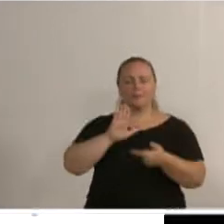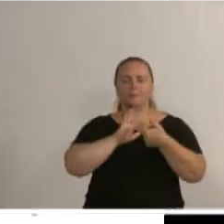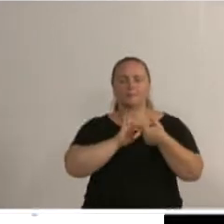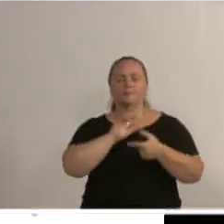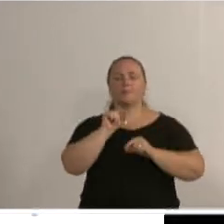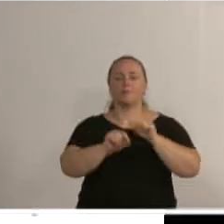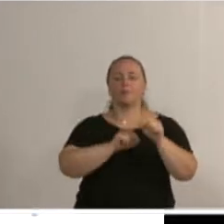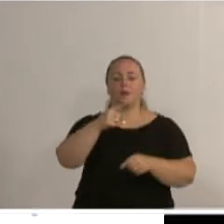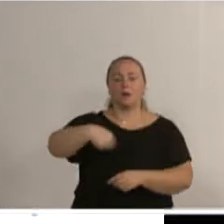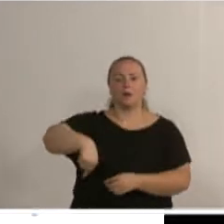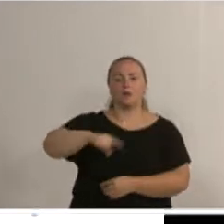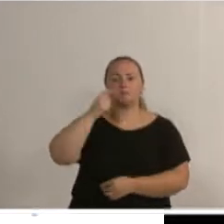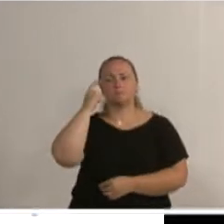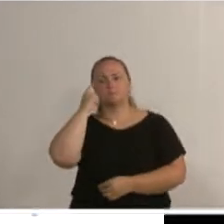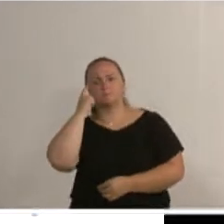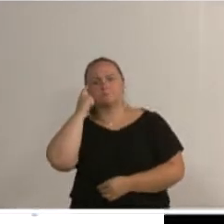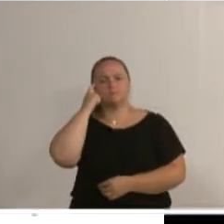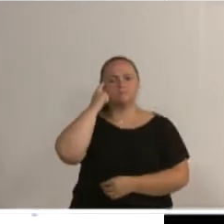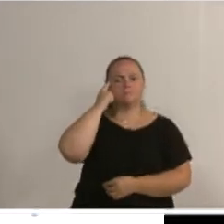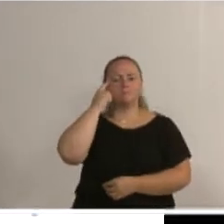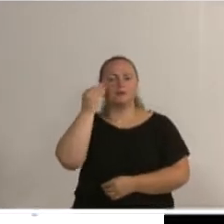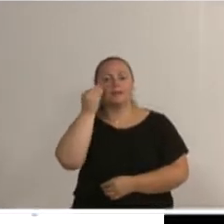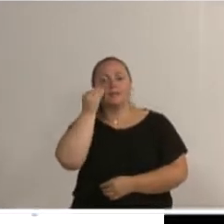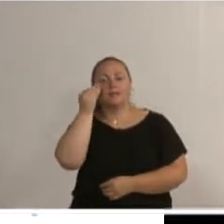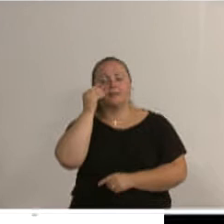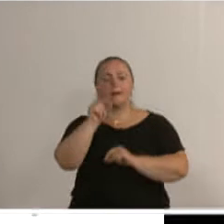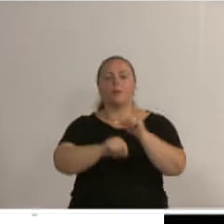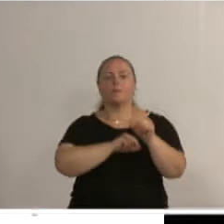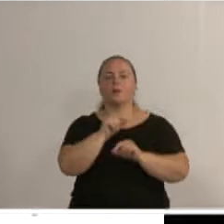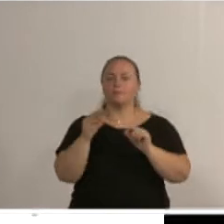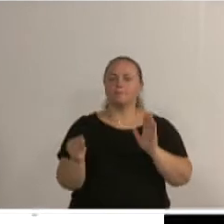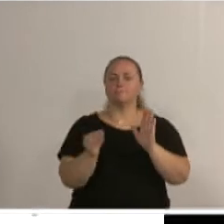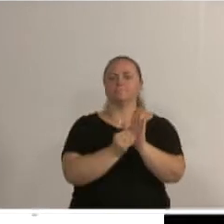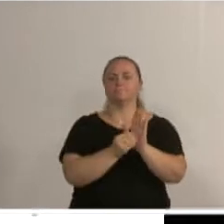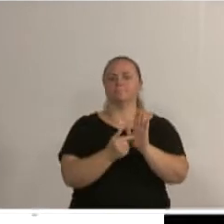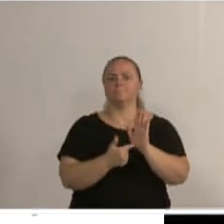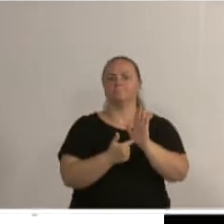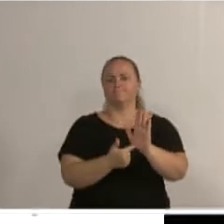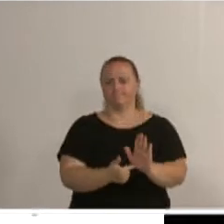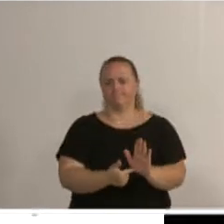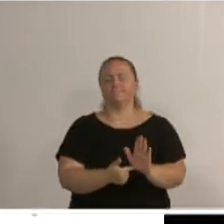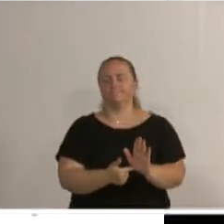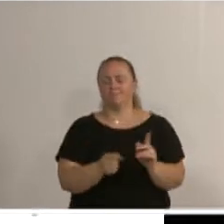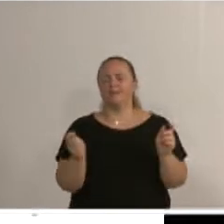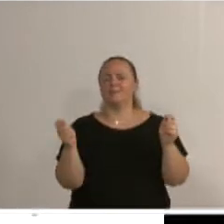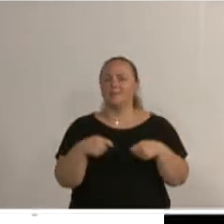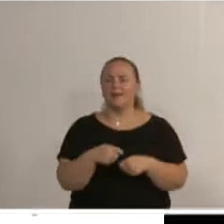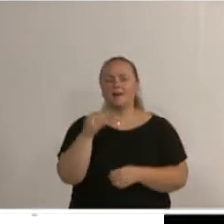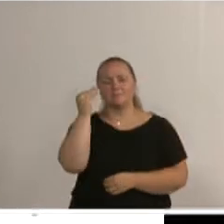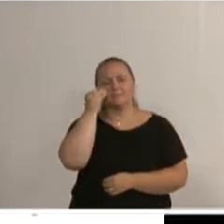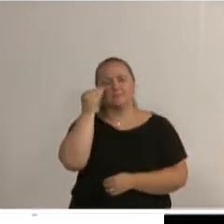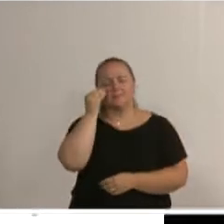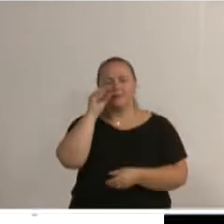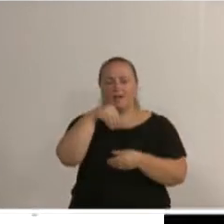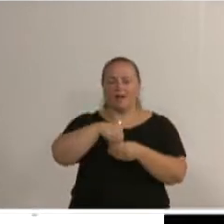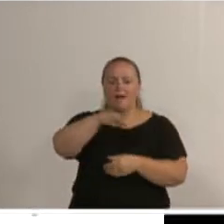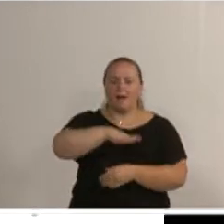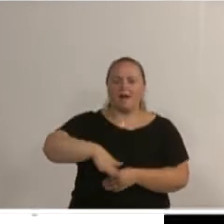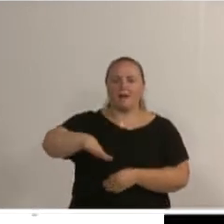está pensando em indicar, porque a comissão só tem um papel indicativo do que pode ser feito dentro do transporte coletivo de Blumenau.